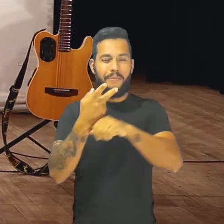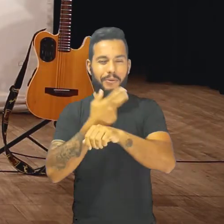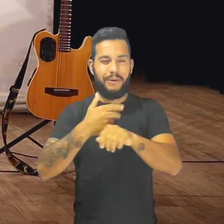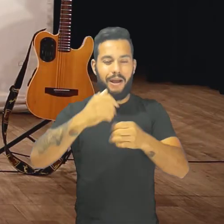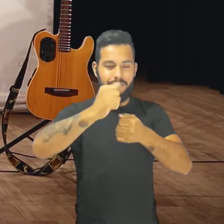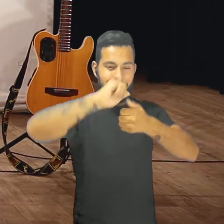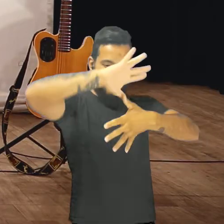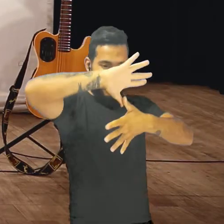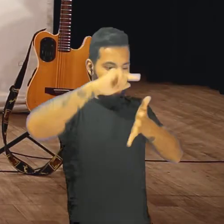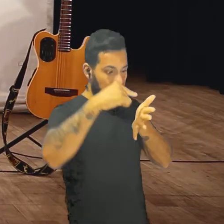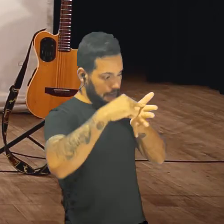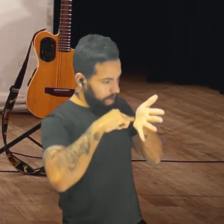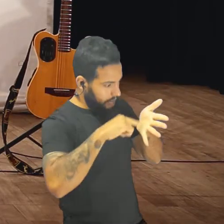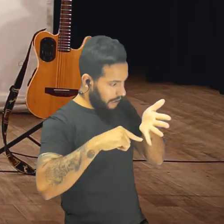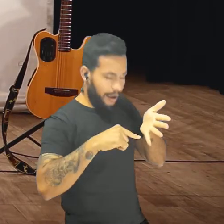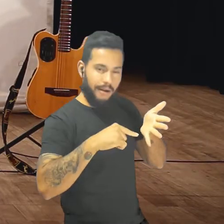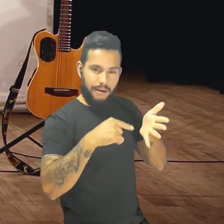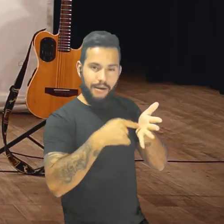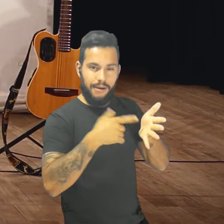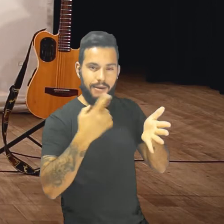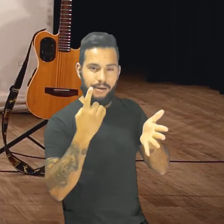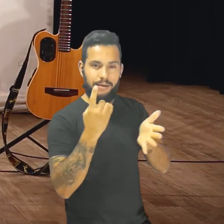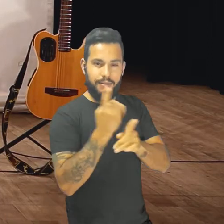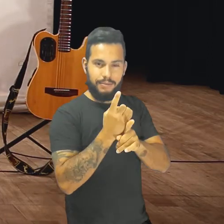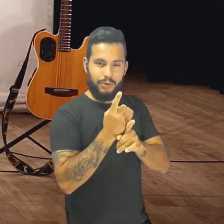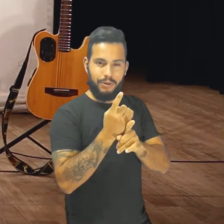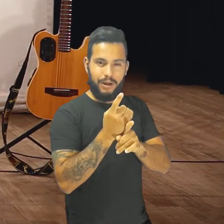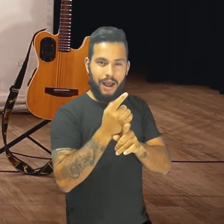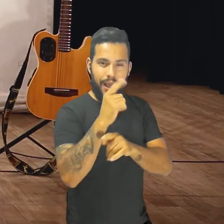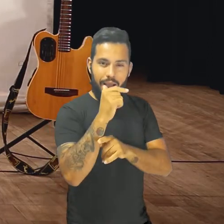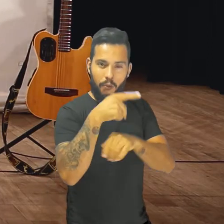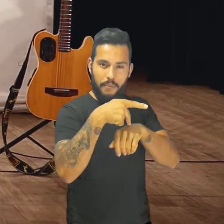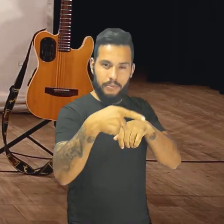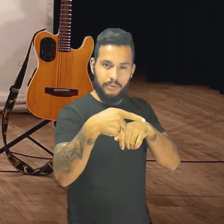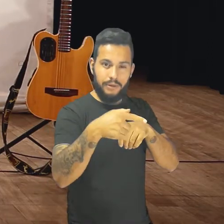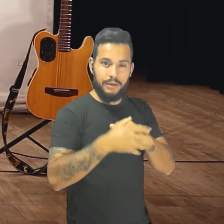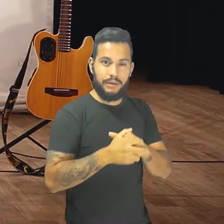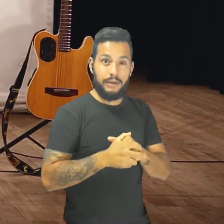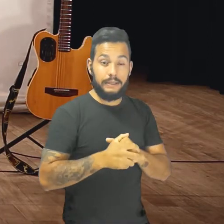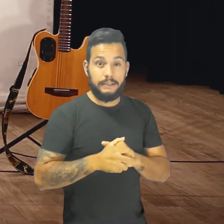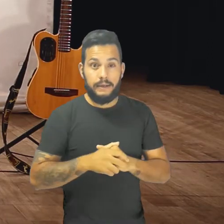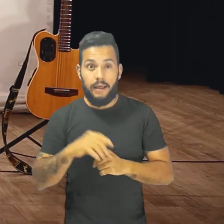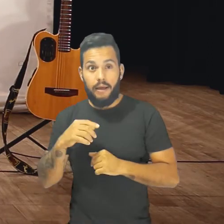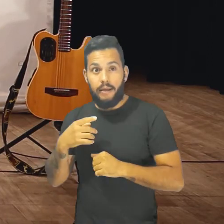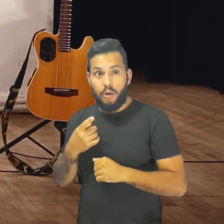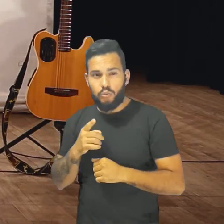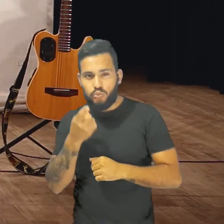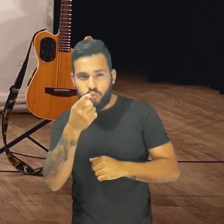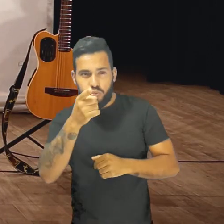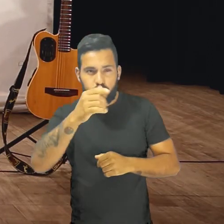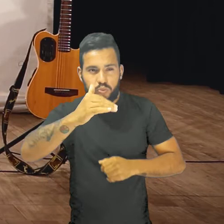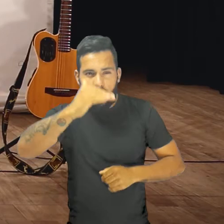Opa! De fonte de água mais pura. E daqui até a foz, o que você vê?